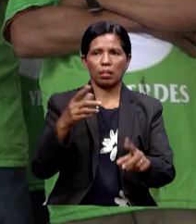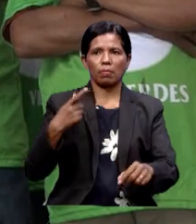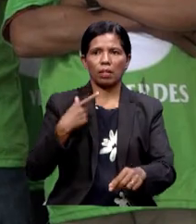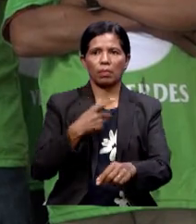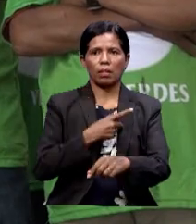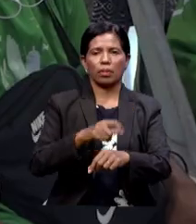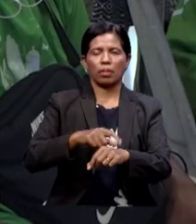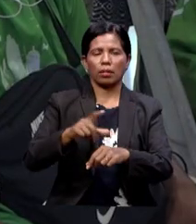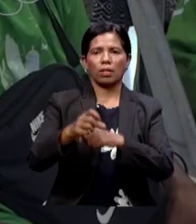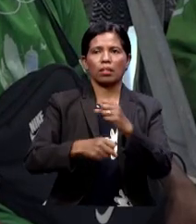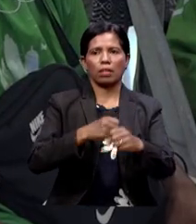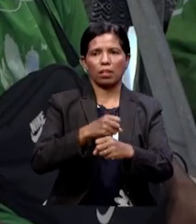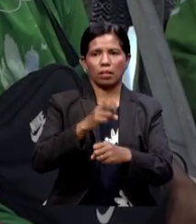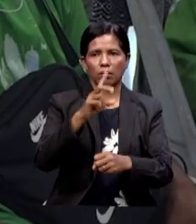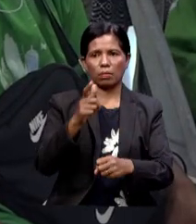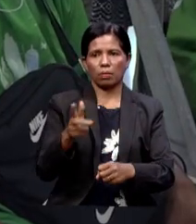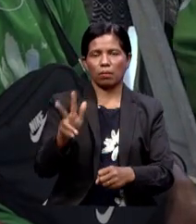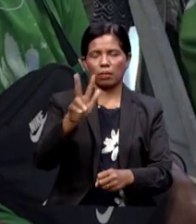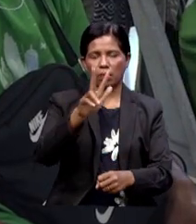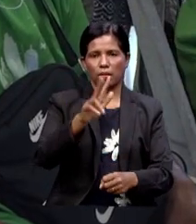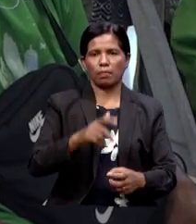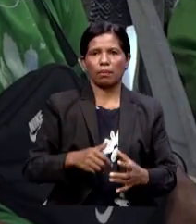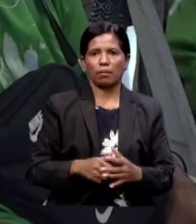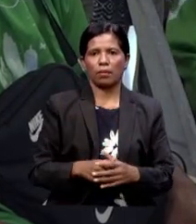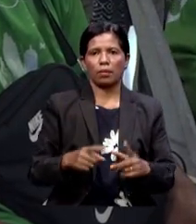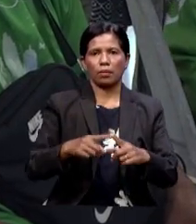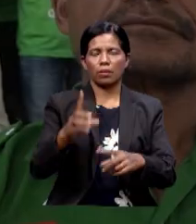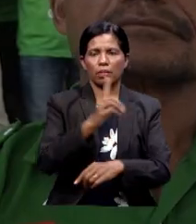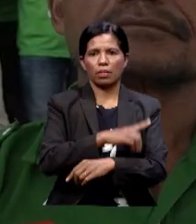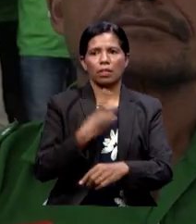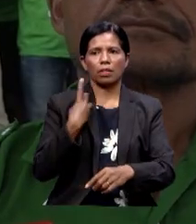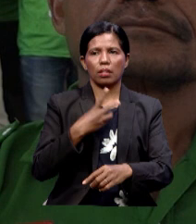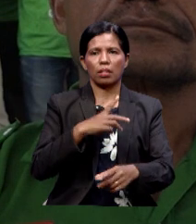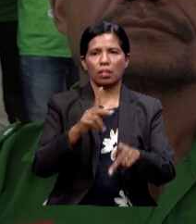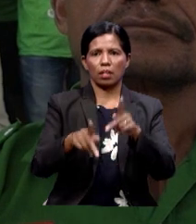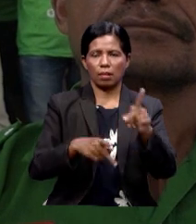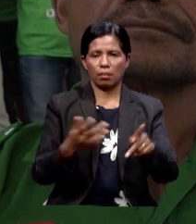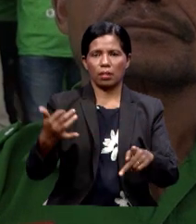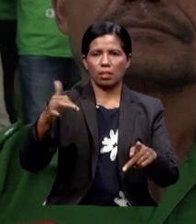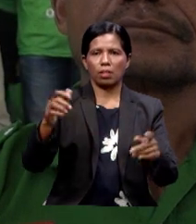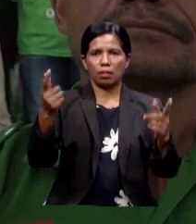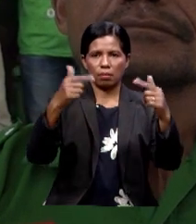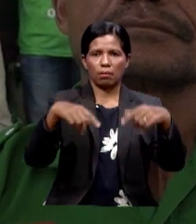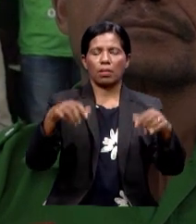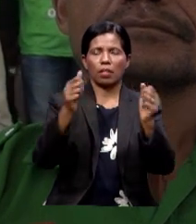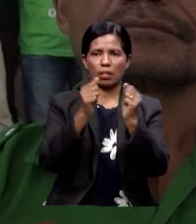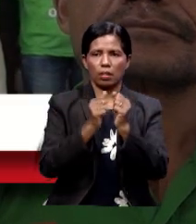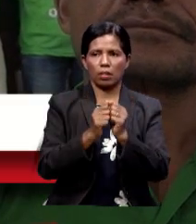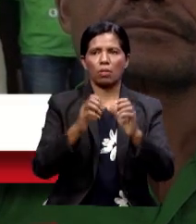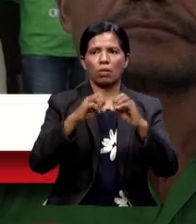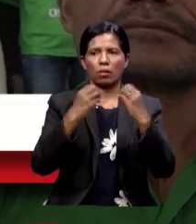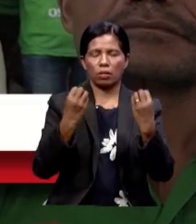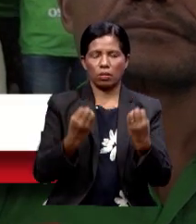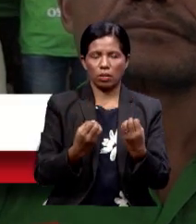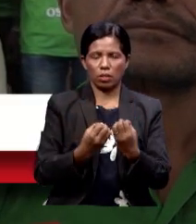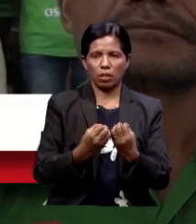tinan rihun rua Ronaldo Resentolo. Ohin a itene malo xira, neve mak mai ho, organização